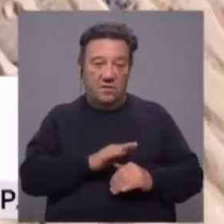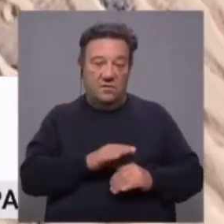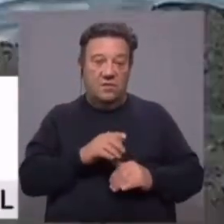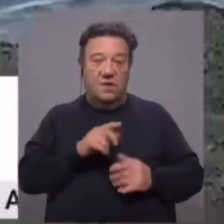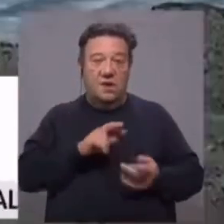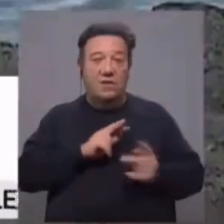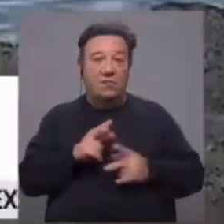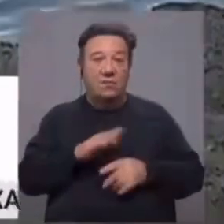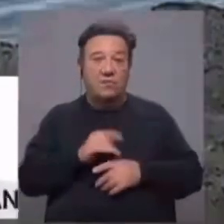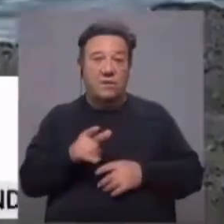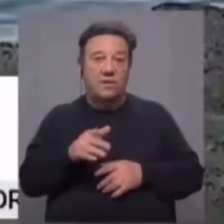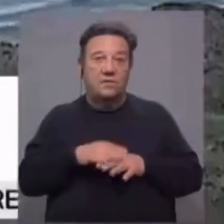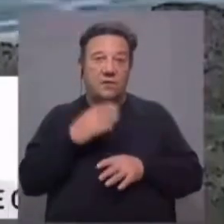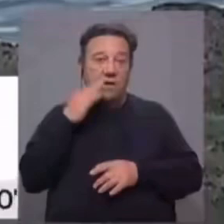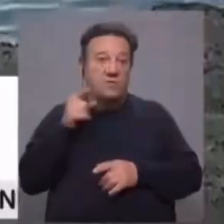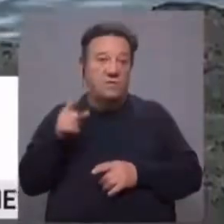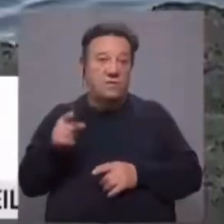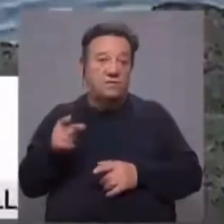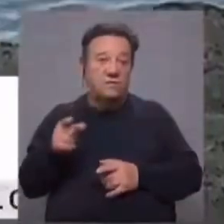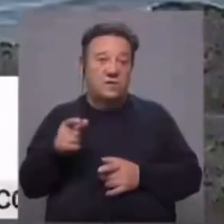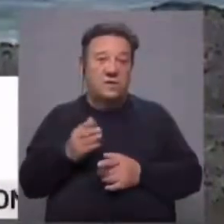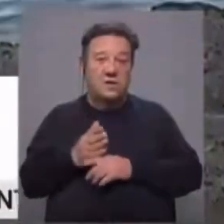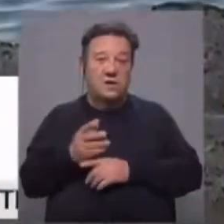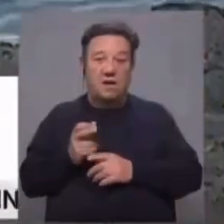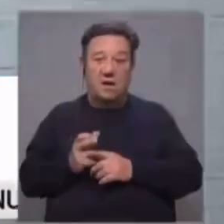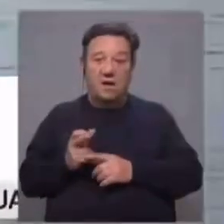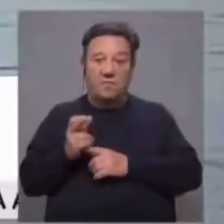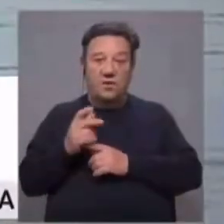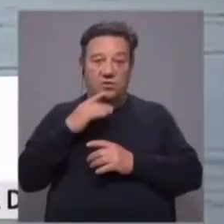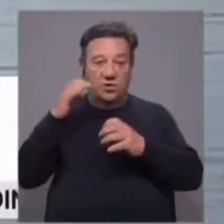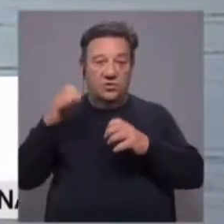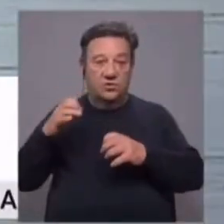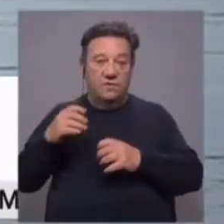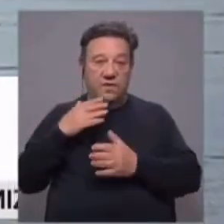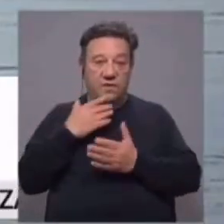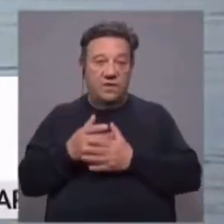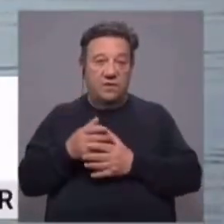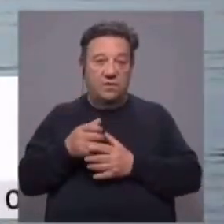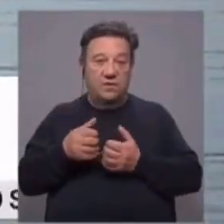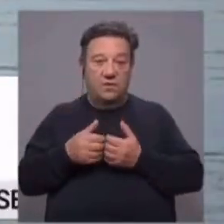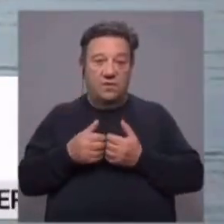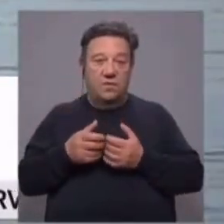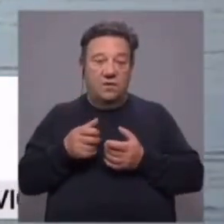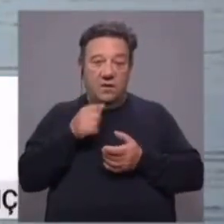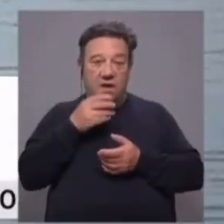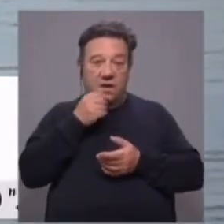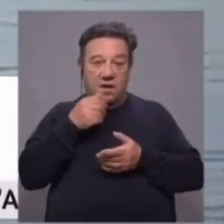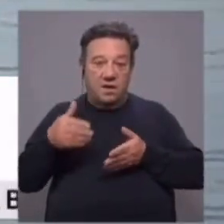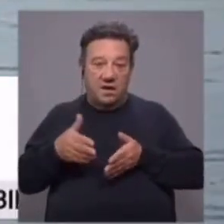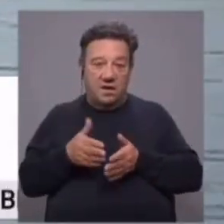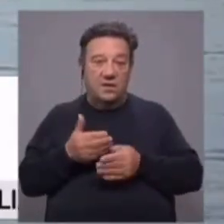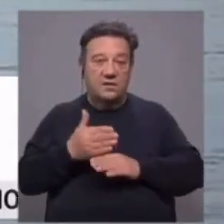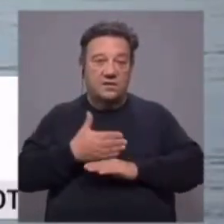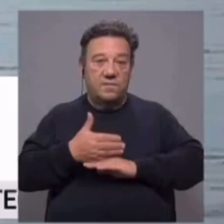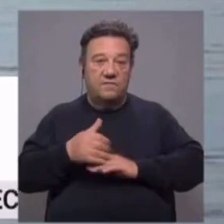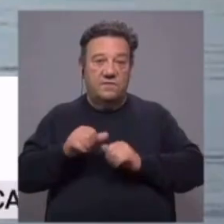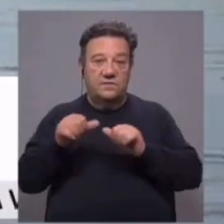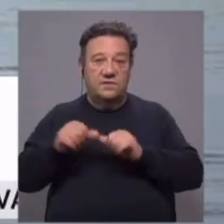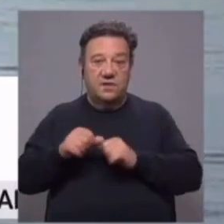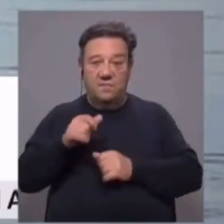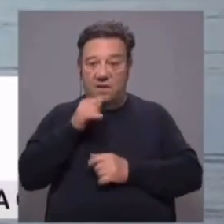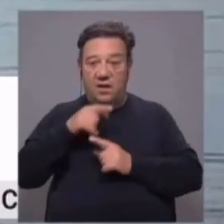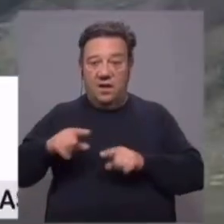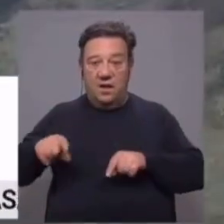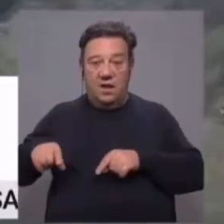alterou graças à ação da natureza, que através do aumento da precipitação levou ao rompimento do canal de areia, que separava o sistema lagunar do